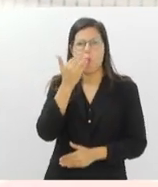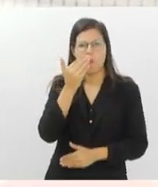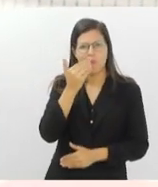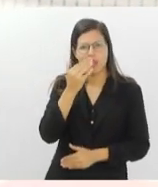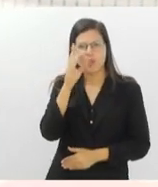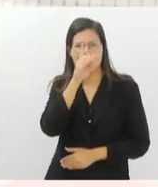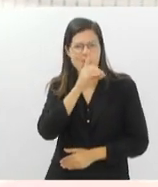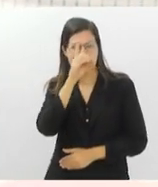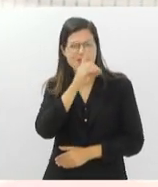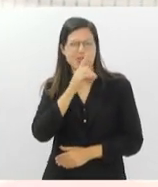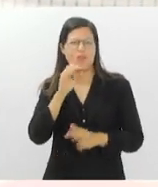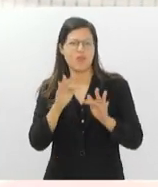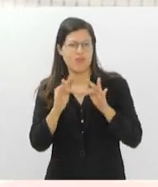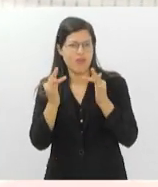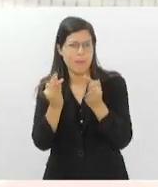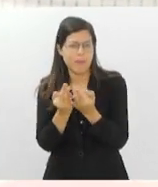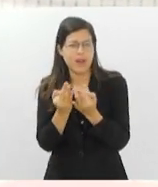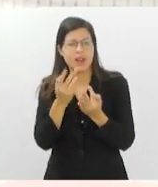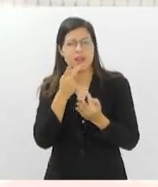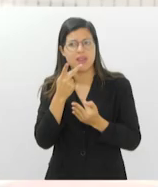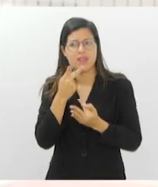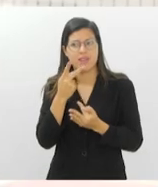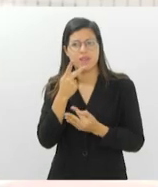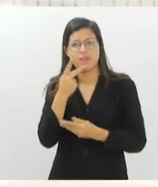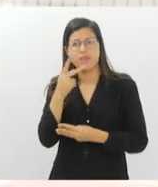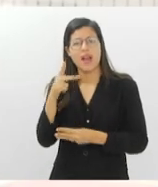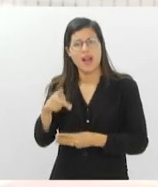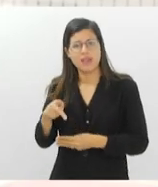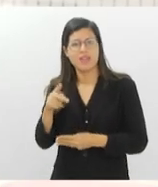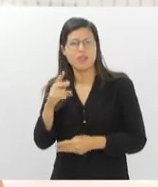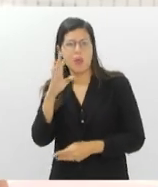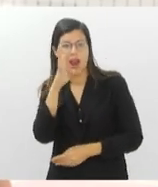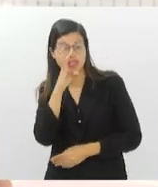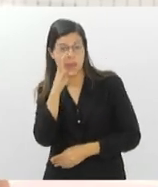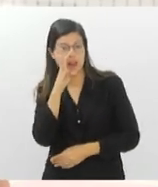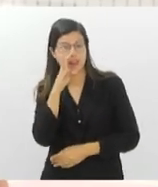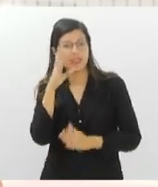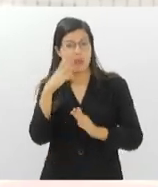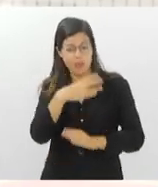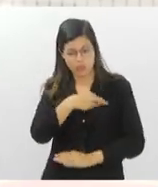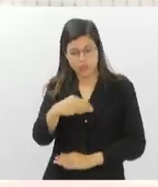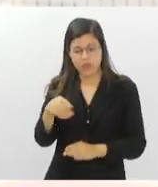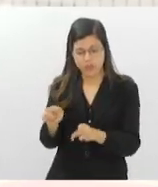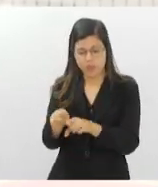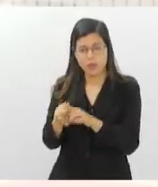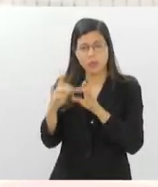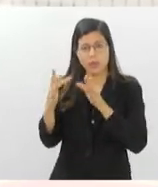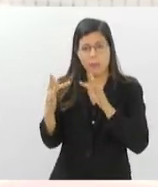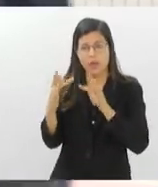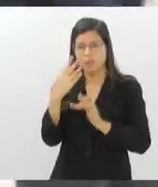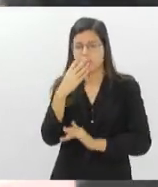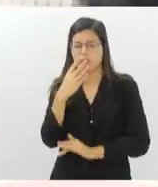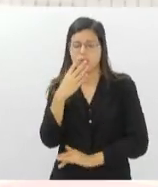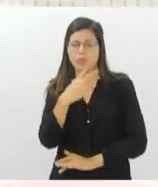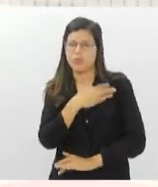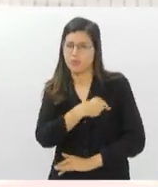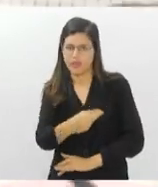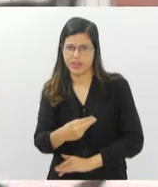ele fala com muita admiração do companheiro do filho e do filho também, né? E quando ele me contou isso, eu